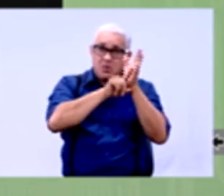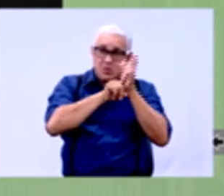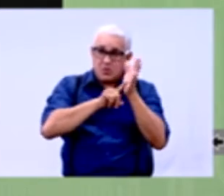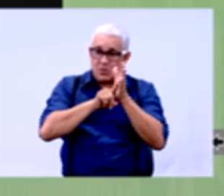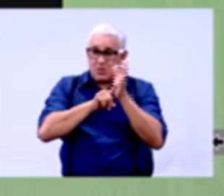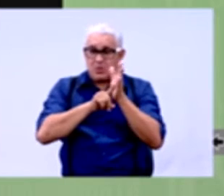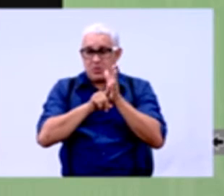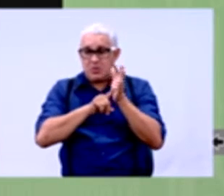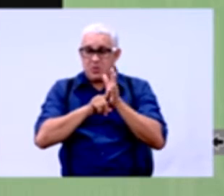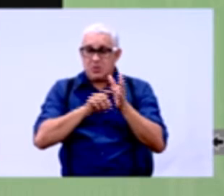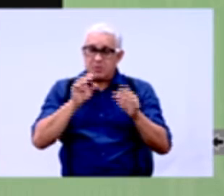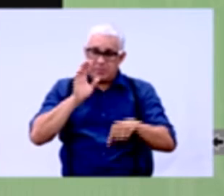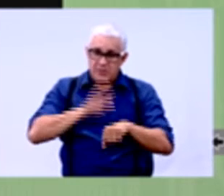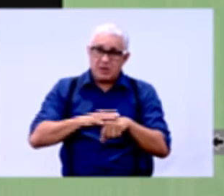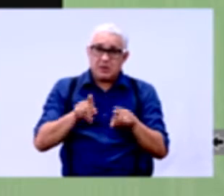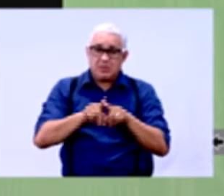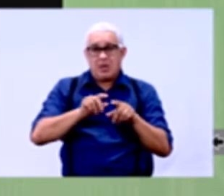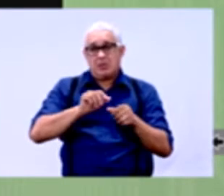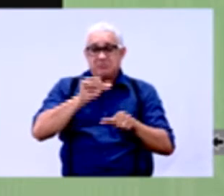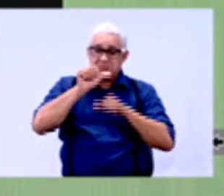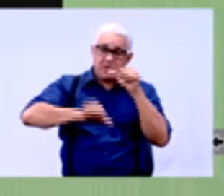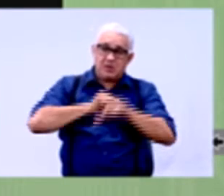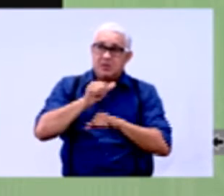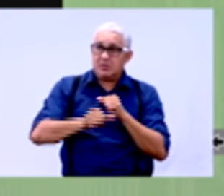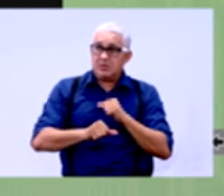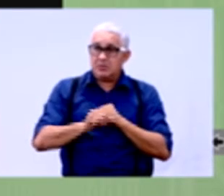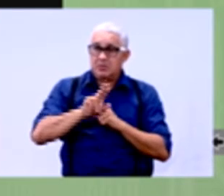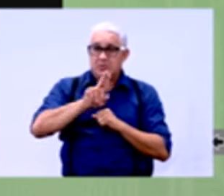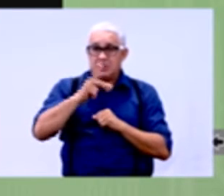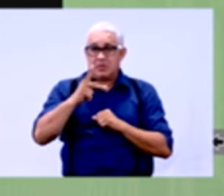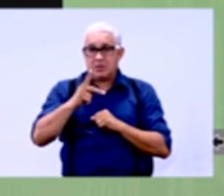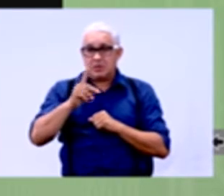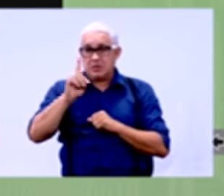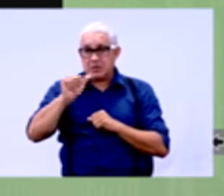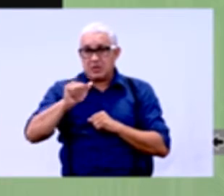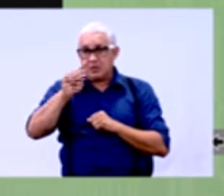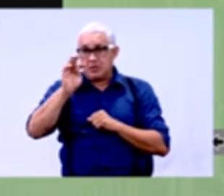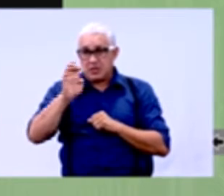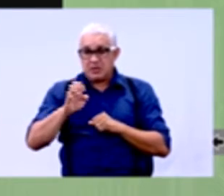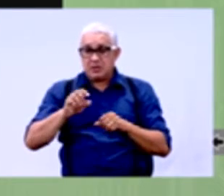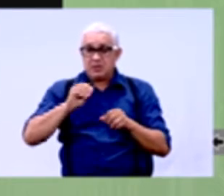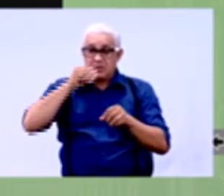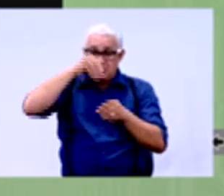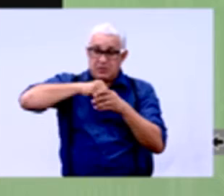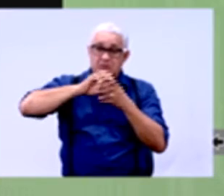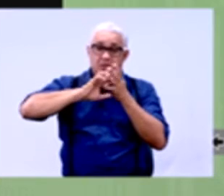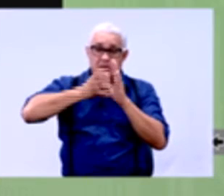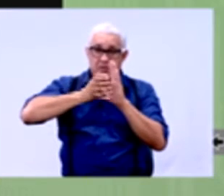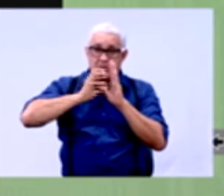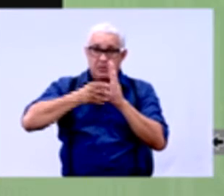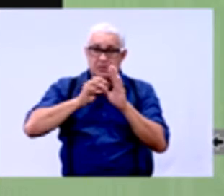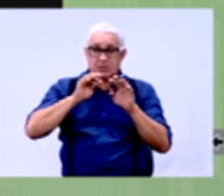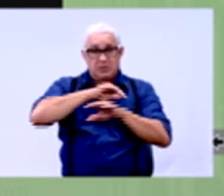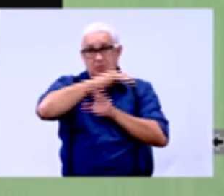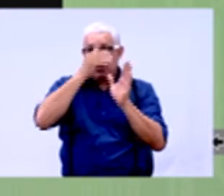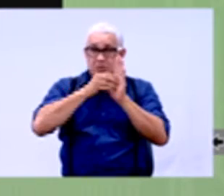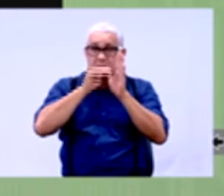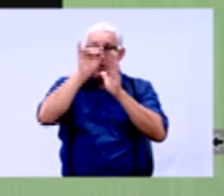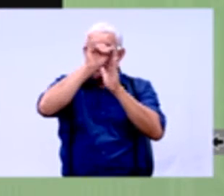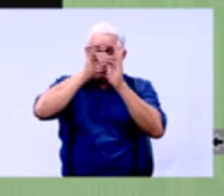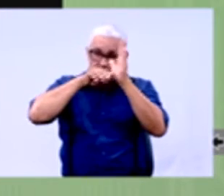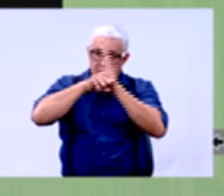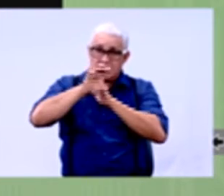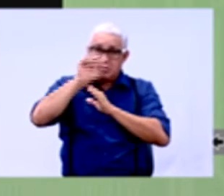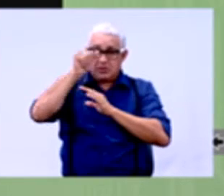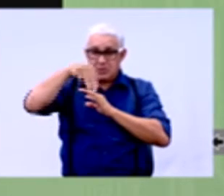Ou aqui executando uma alteração, um update no nosso banco de dados. Isso tudo implementado na nossa camada